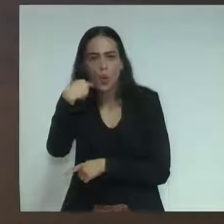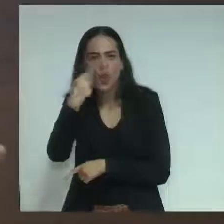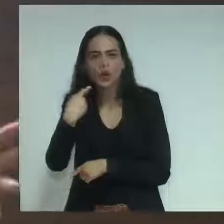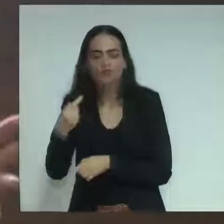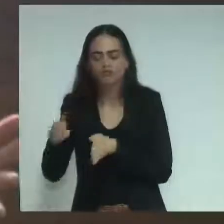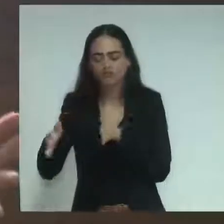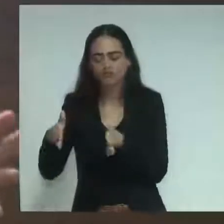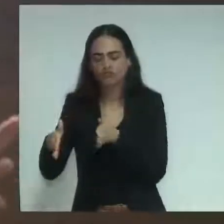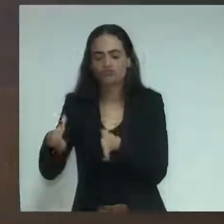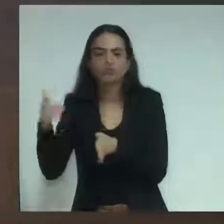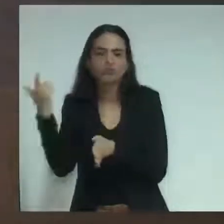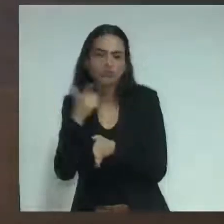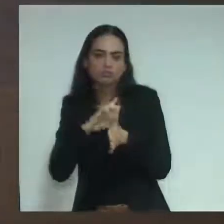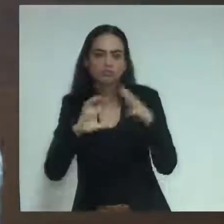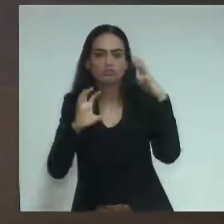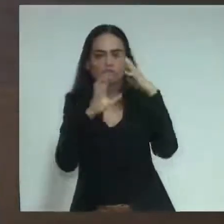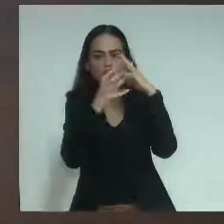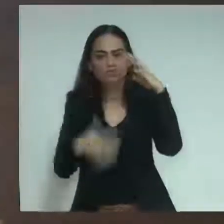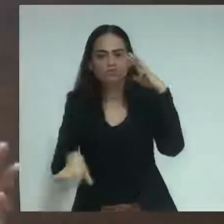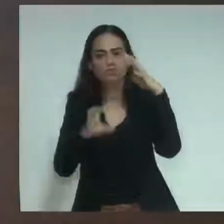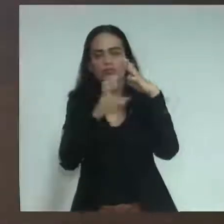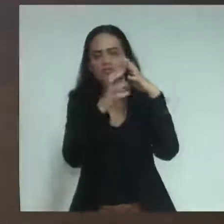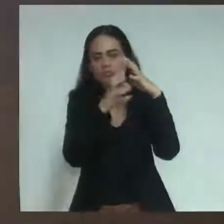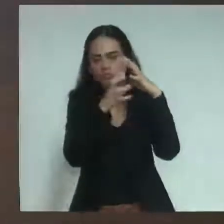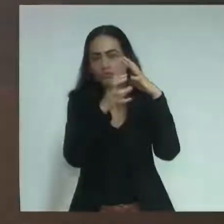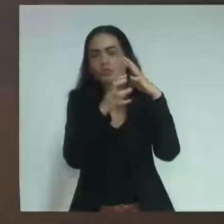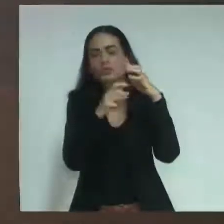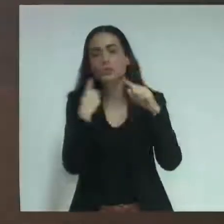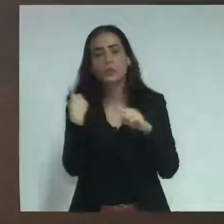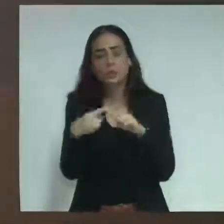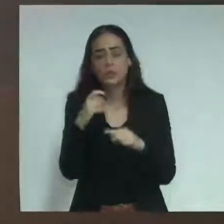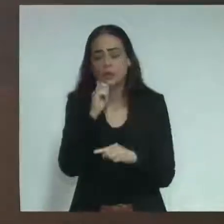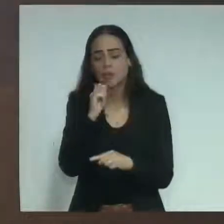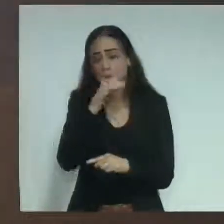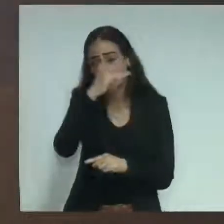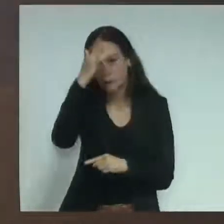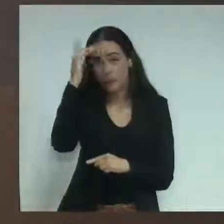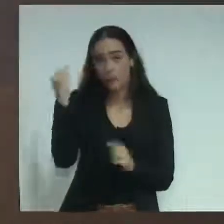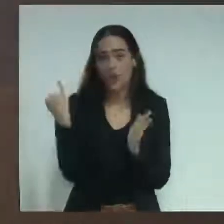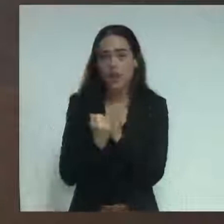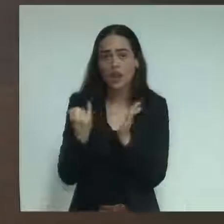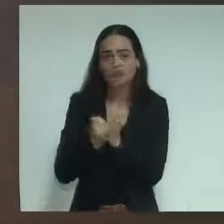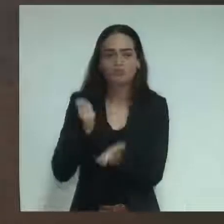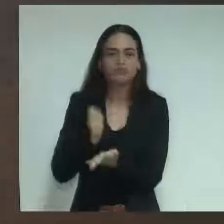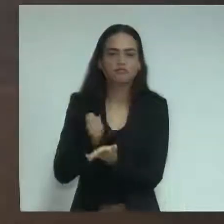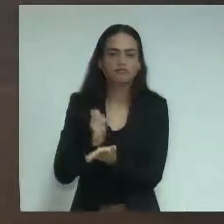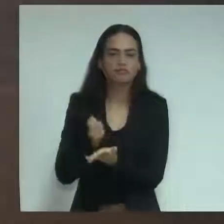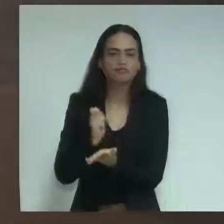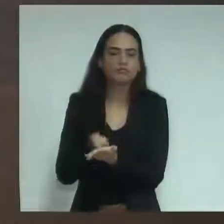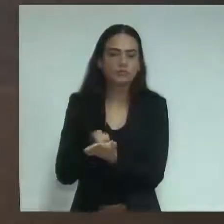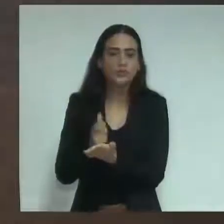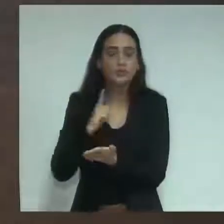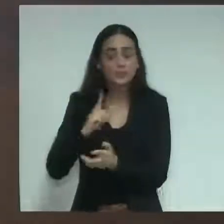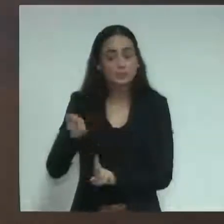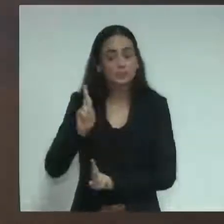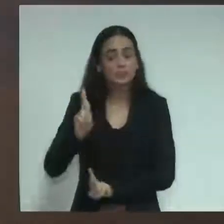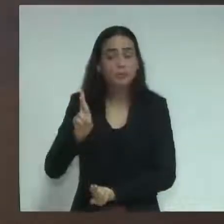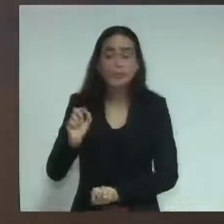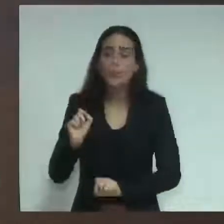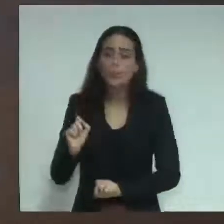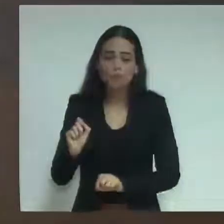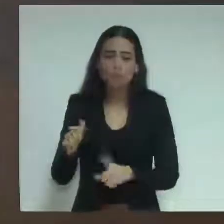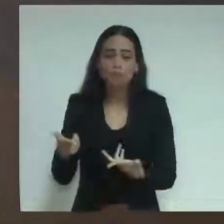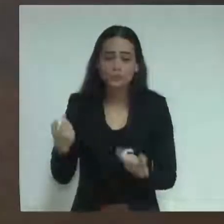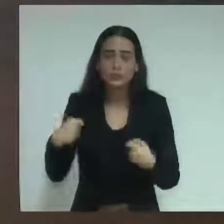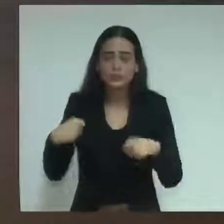registrada. É um desafio, não é? É uma meta. Porque o contribuinte, quando ele paga ali o imposto da CID, ele tem uma expectativa. E